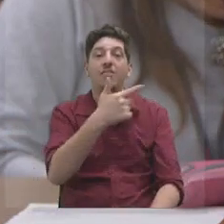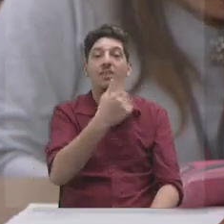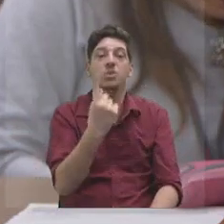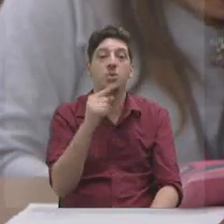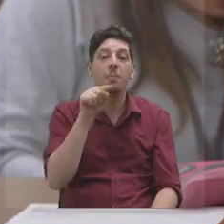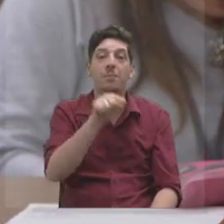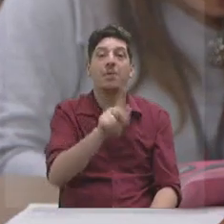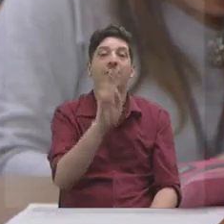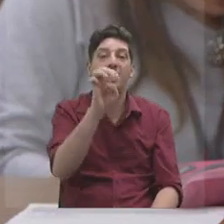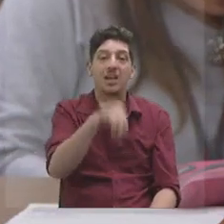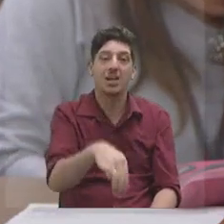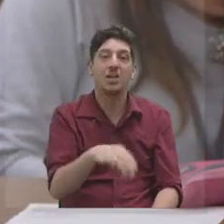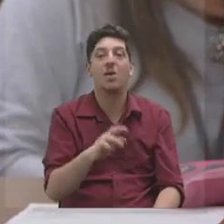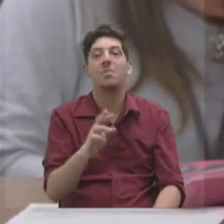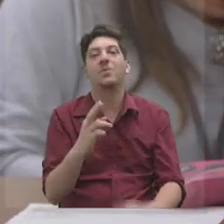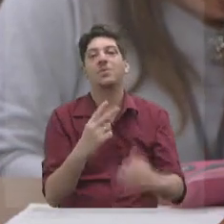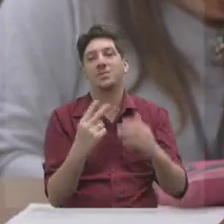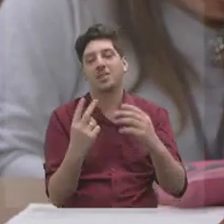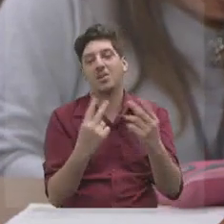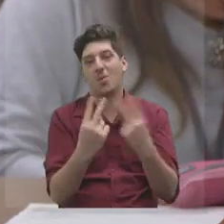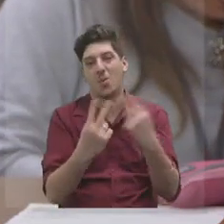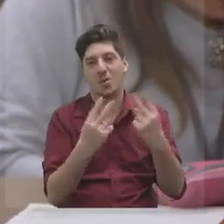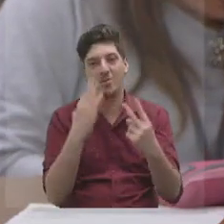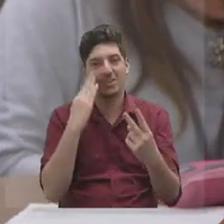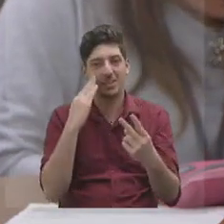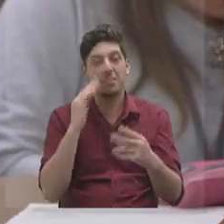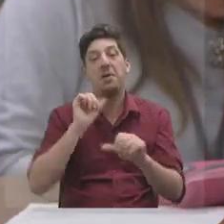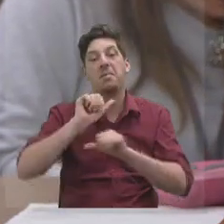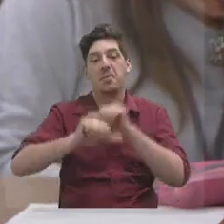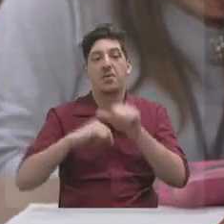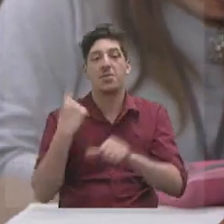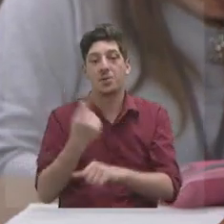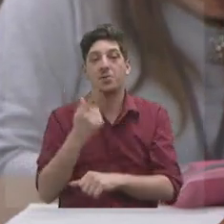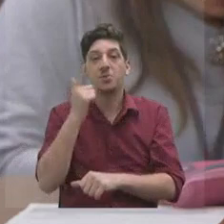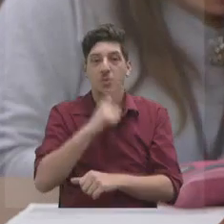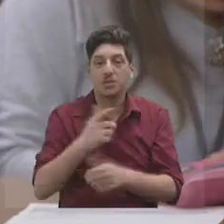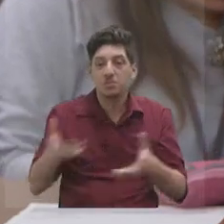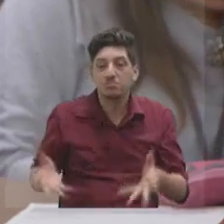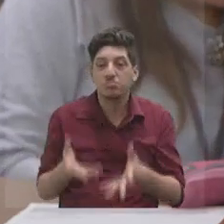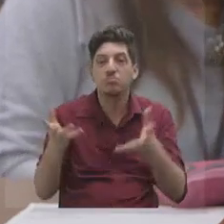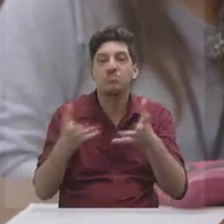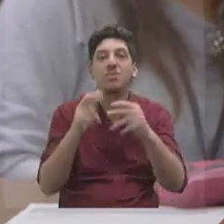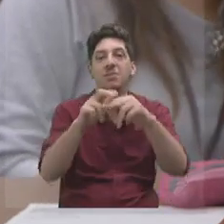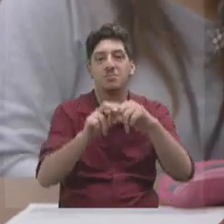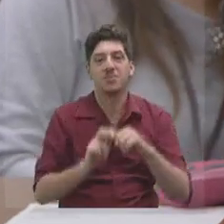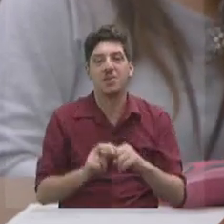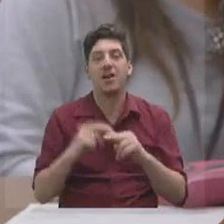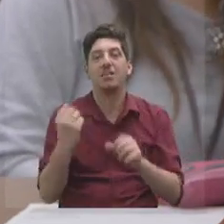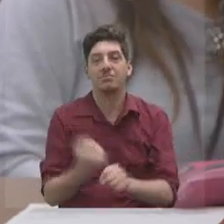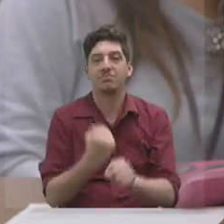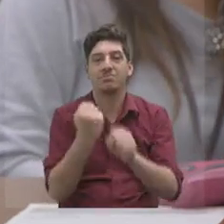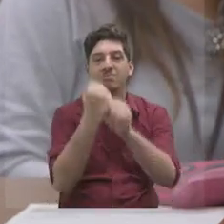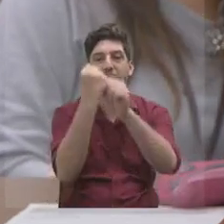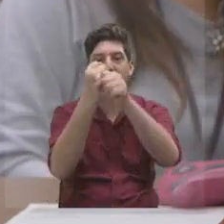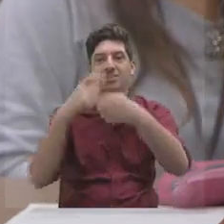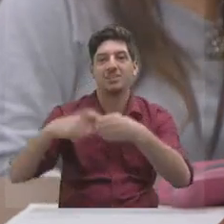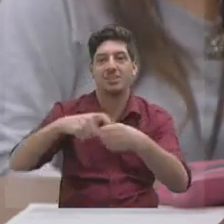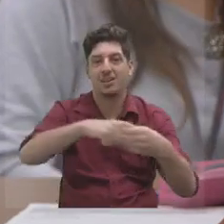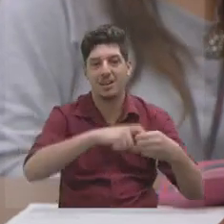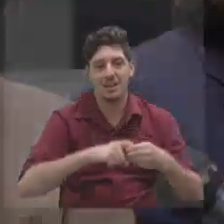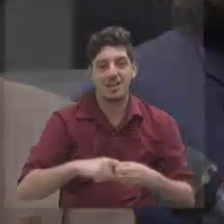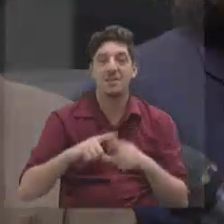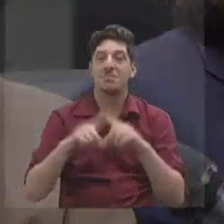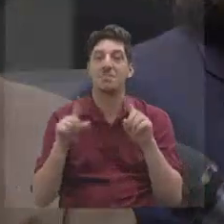esse é o nível de né de mudança que a gente consegue promover por meio de um empreendimento como uma concessão mas essa equação